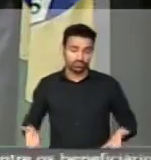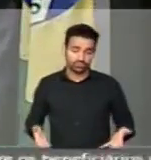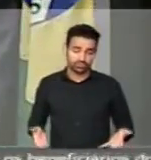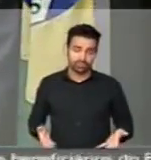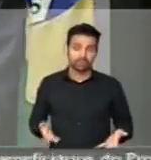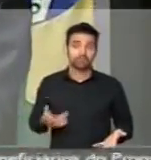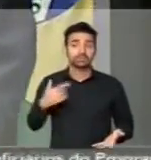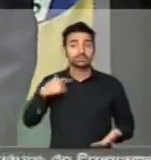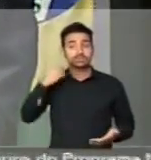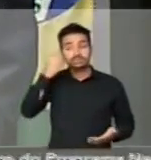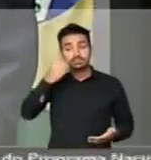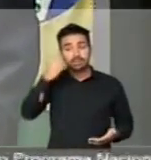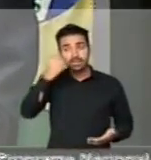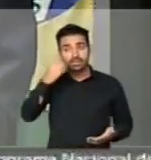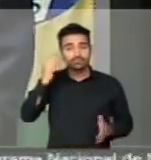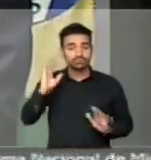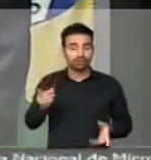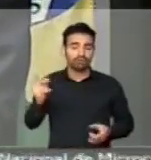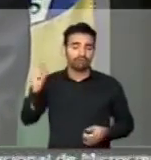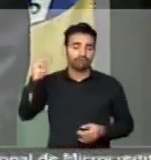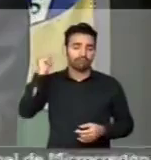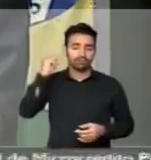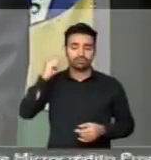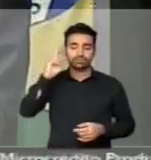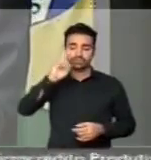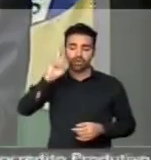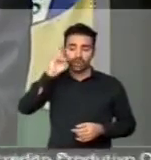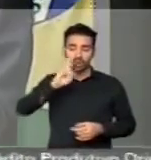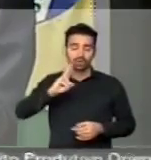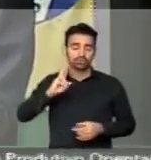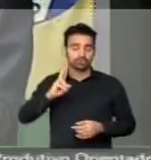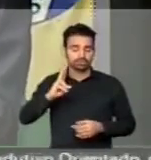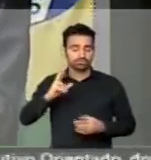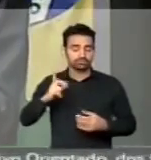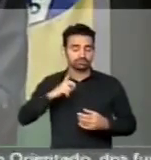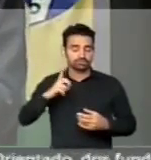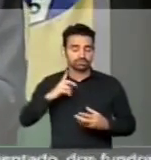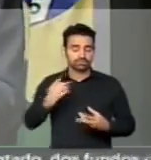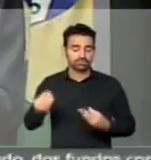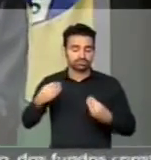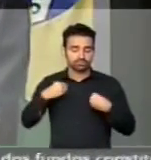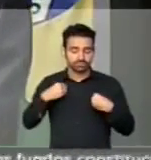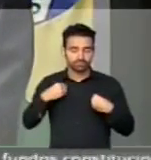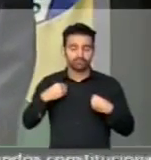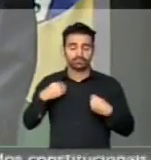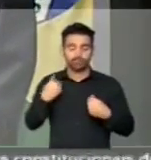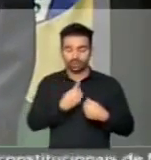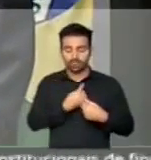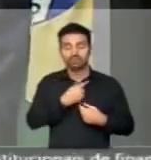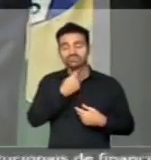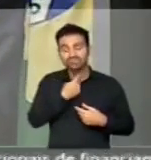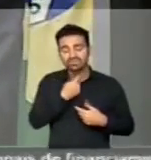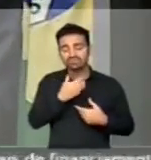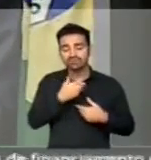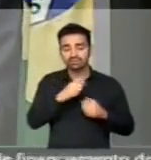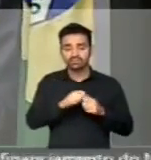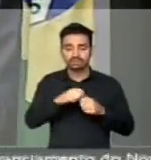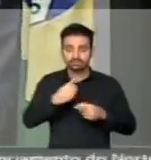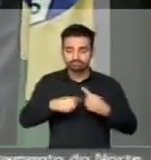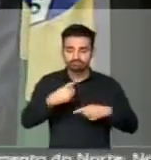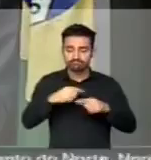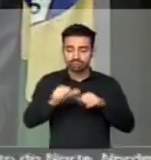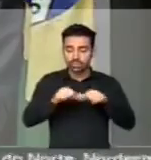A experiência histórica nos respalda. Nosso DNA reformista nos